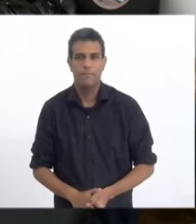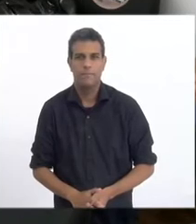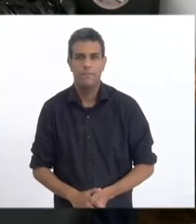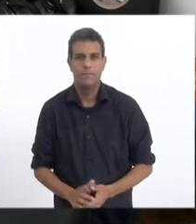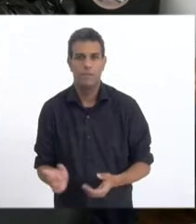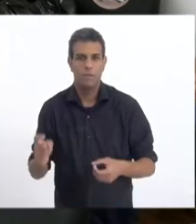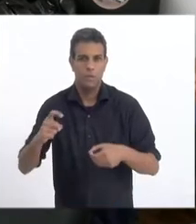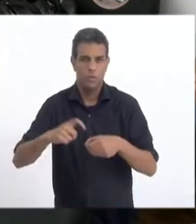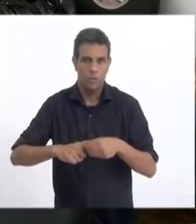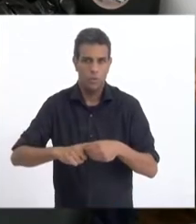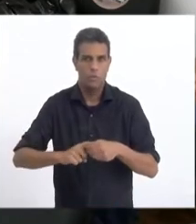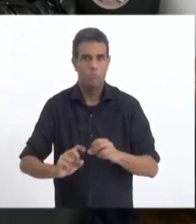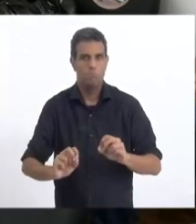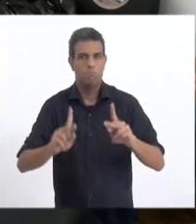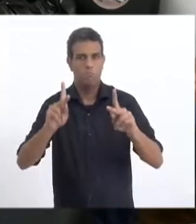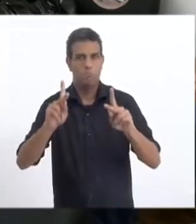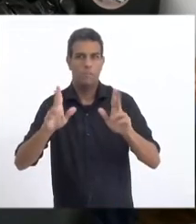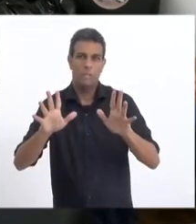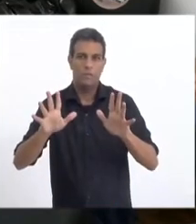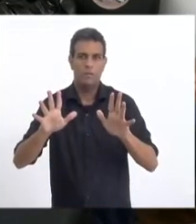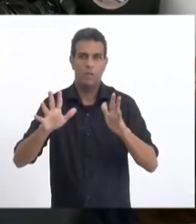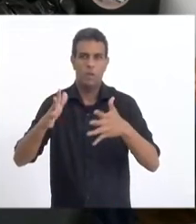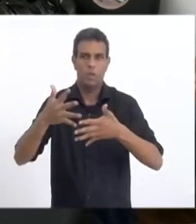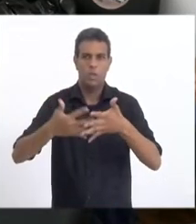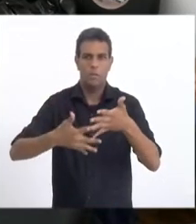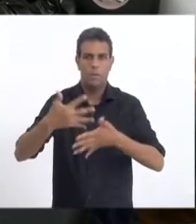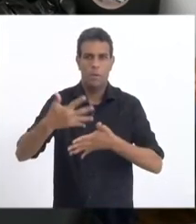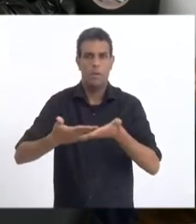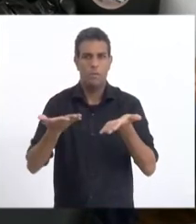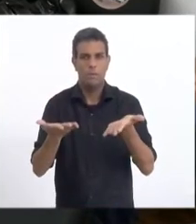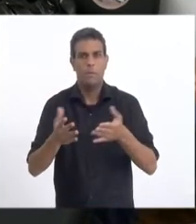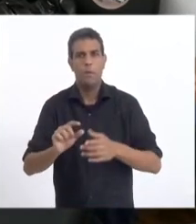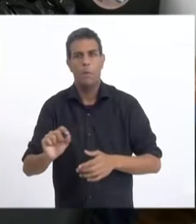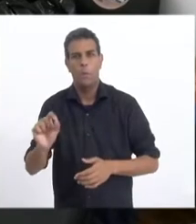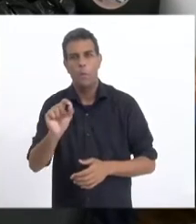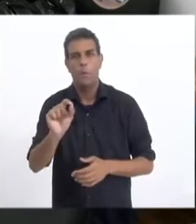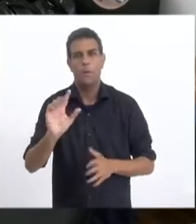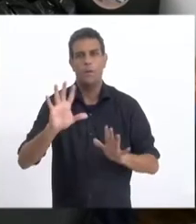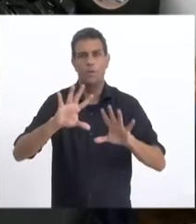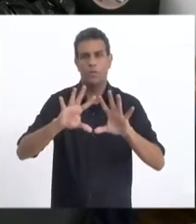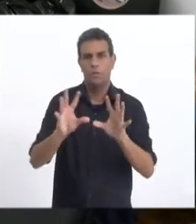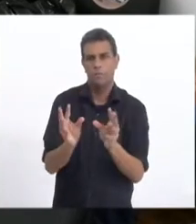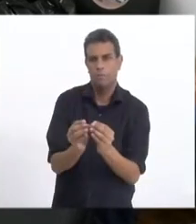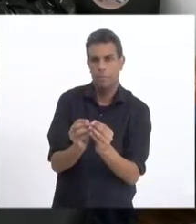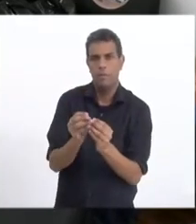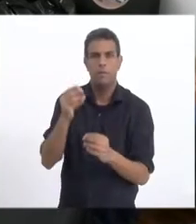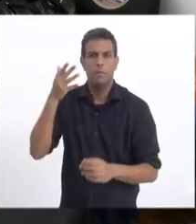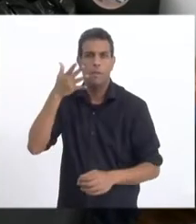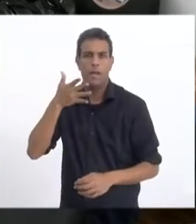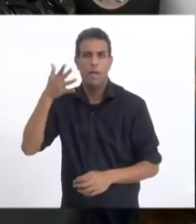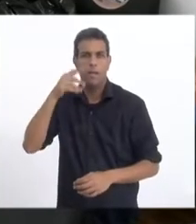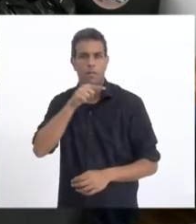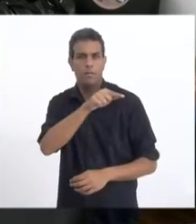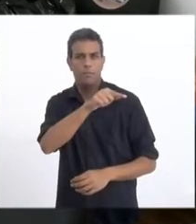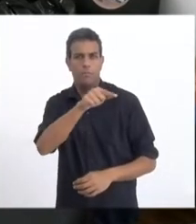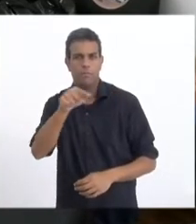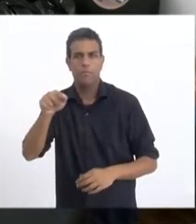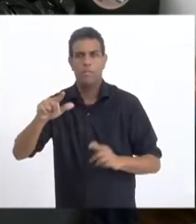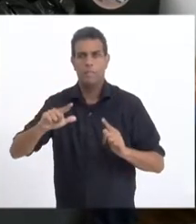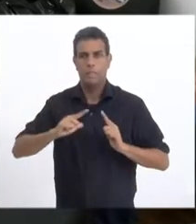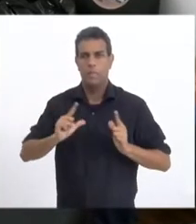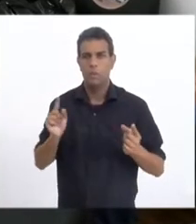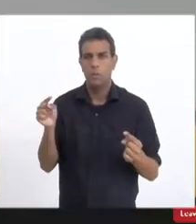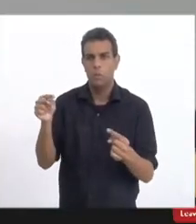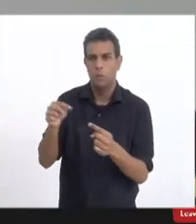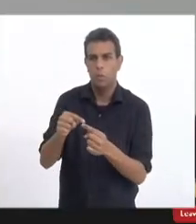Voltou, gente. Acho que teve alguma interferência, deputado. Sim, pode voltar. Mas eu já estava encerrando a minha fala. E é